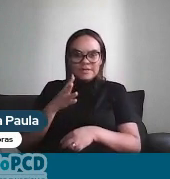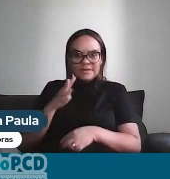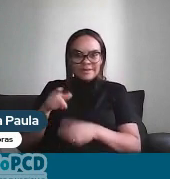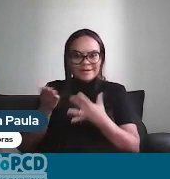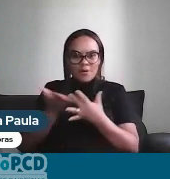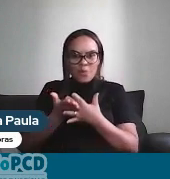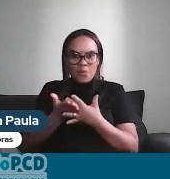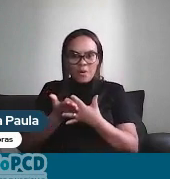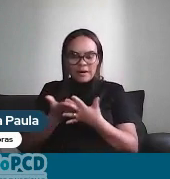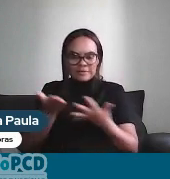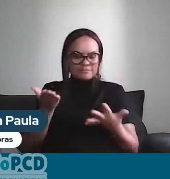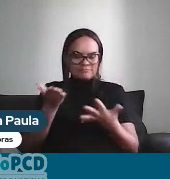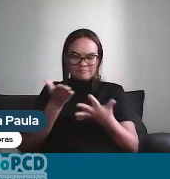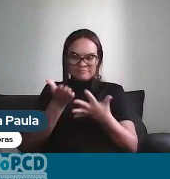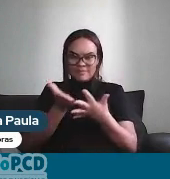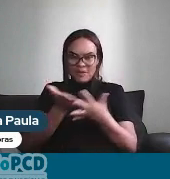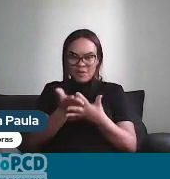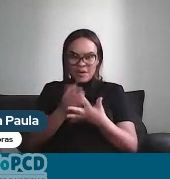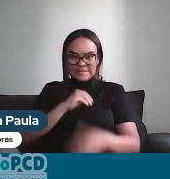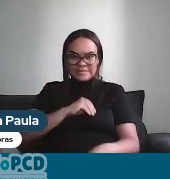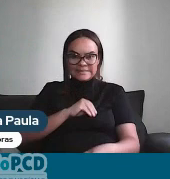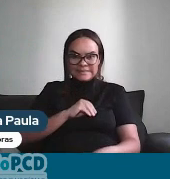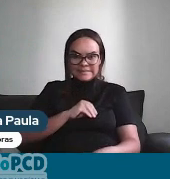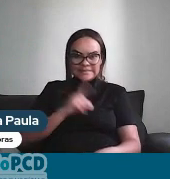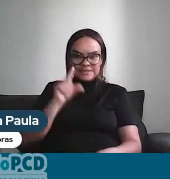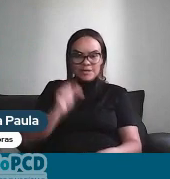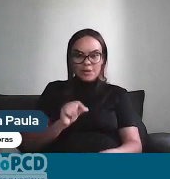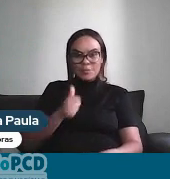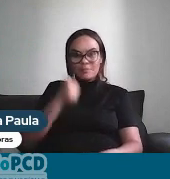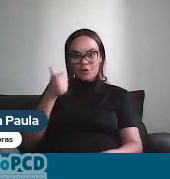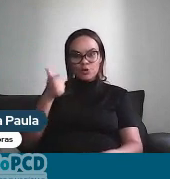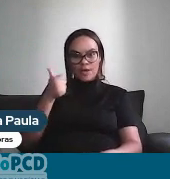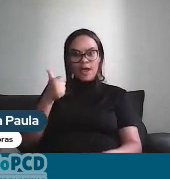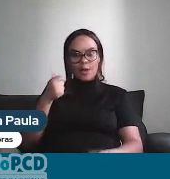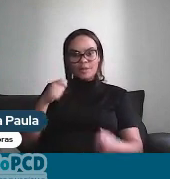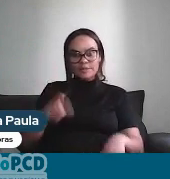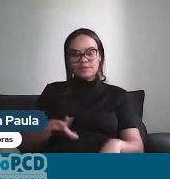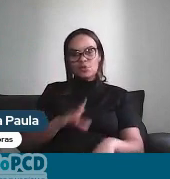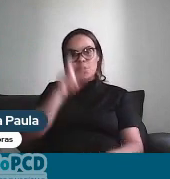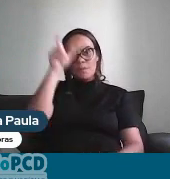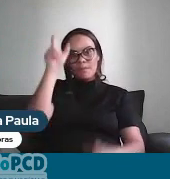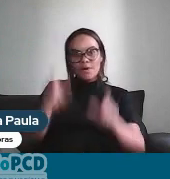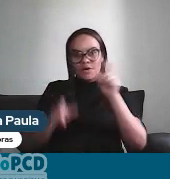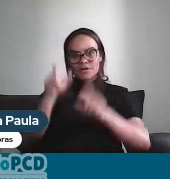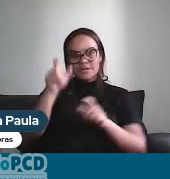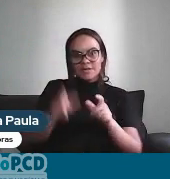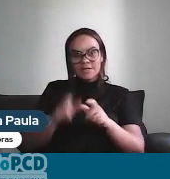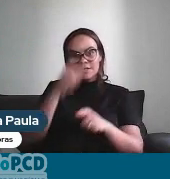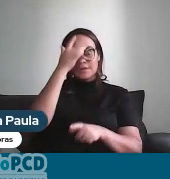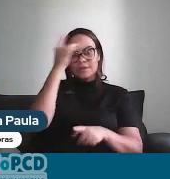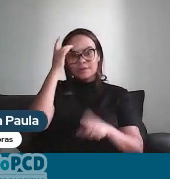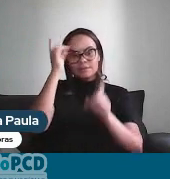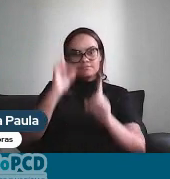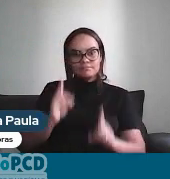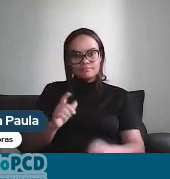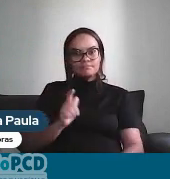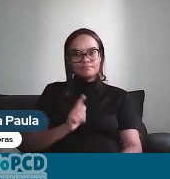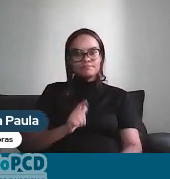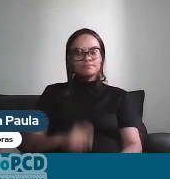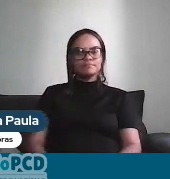salário mínimo. Nós temos que melhorar essa condição e fazer com que as pessoas com deficiência, que têm